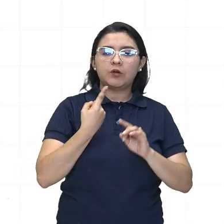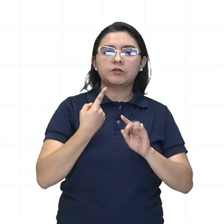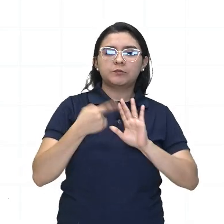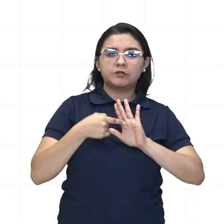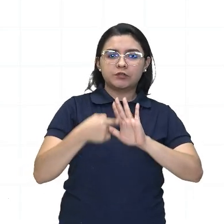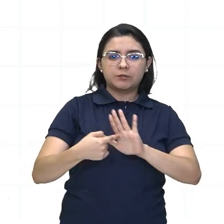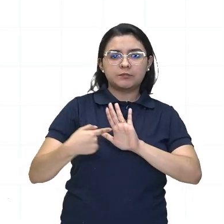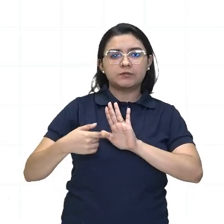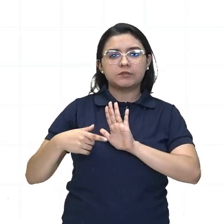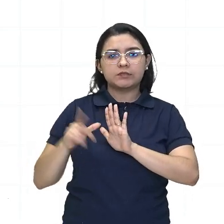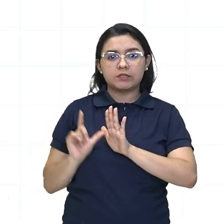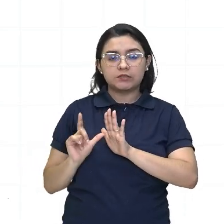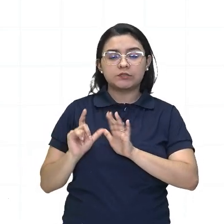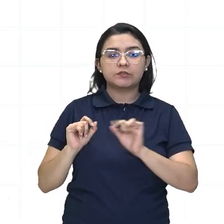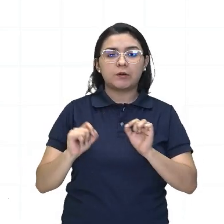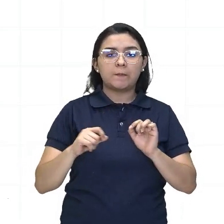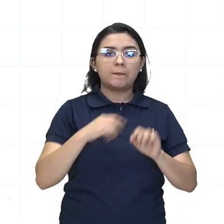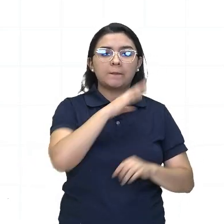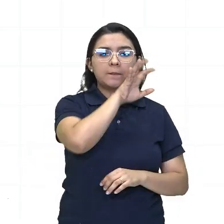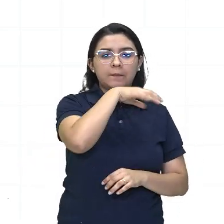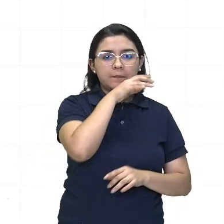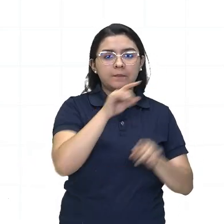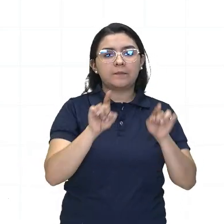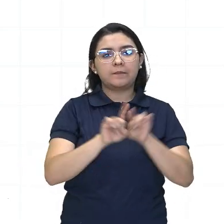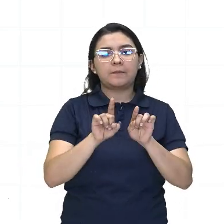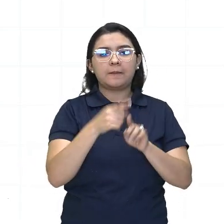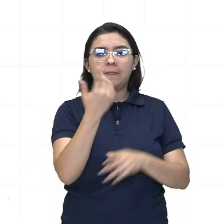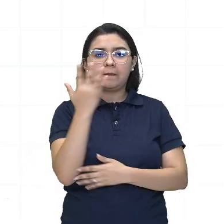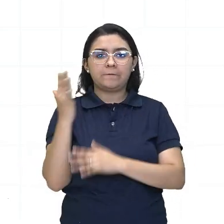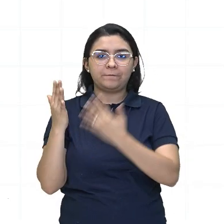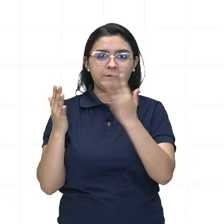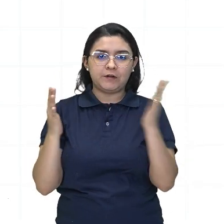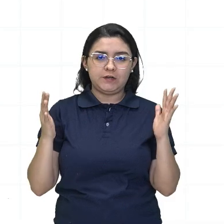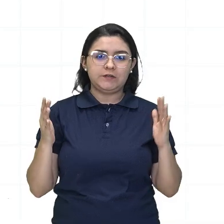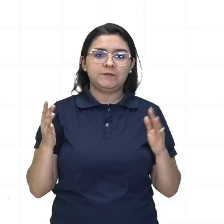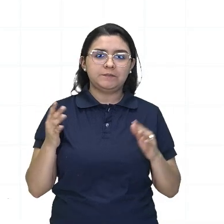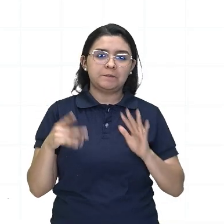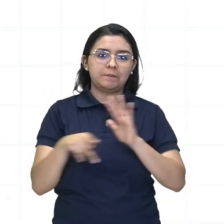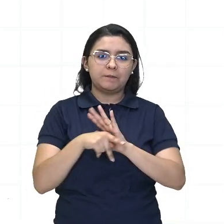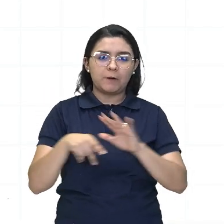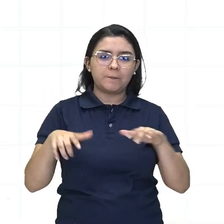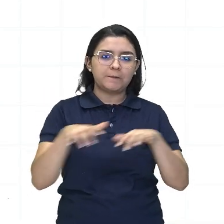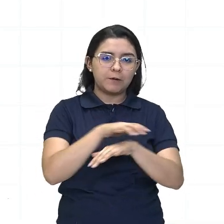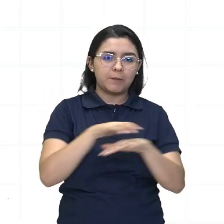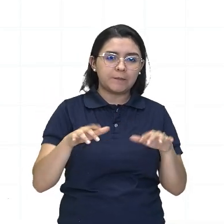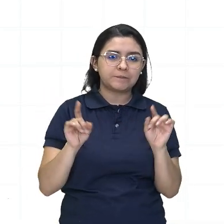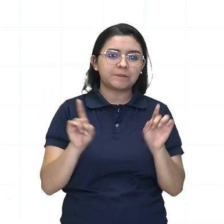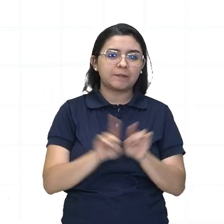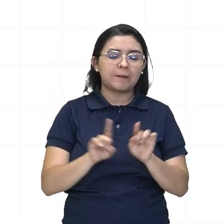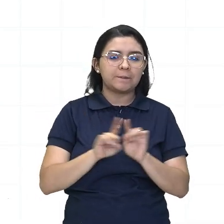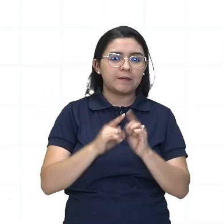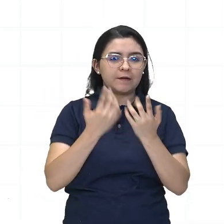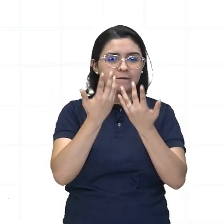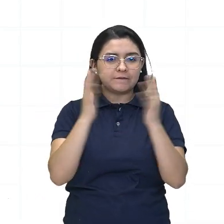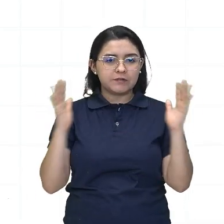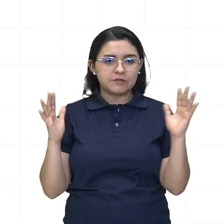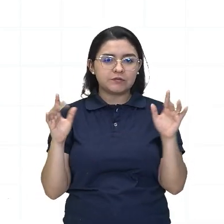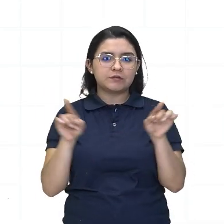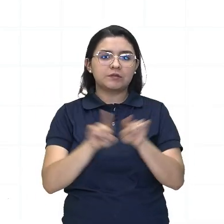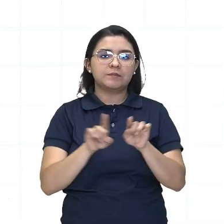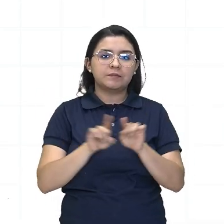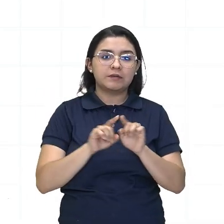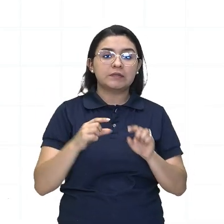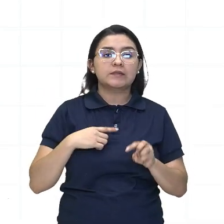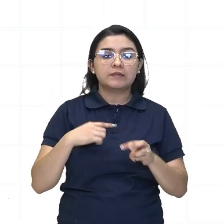aí, da fauna e também da flora deste bioma. Nós temos uma vegetação classificada